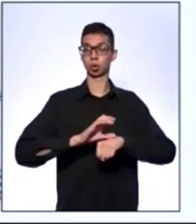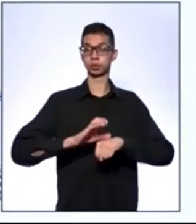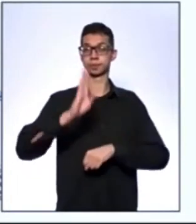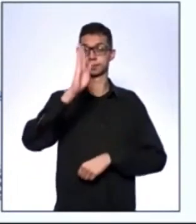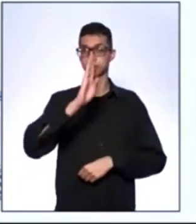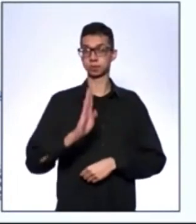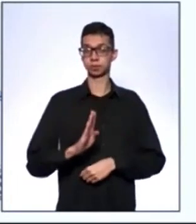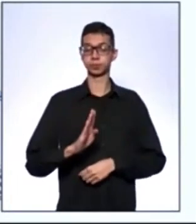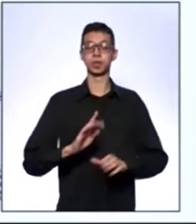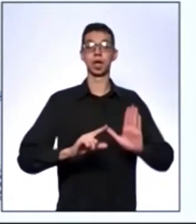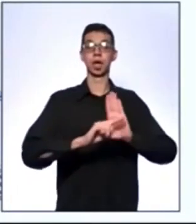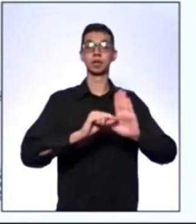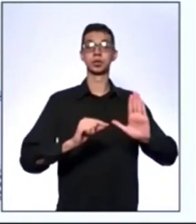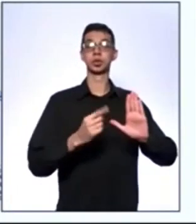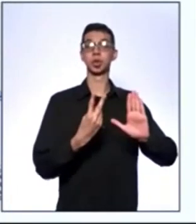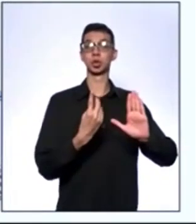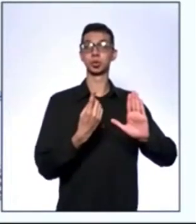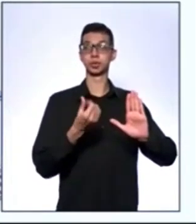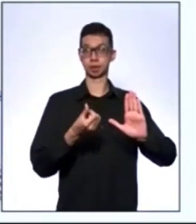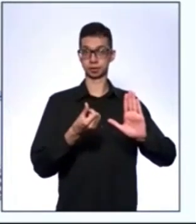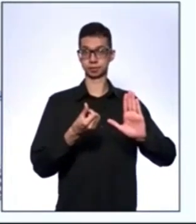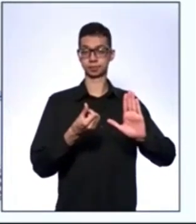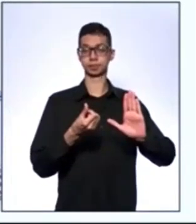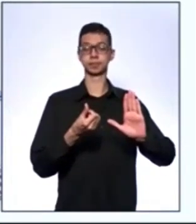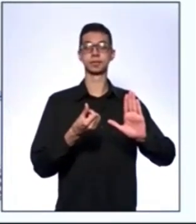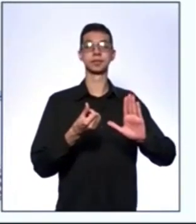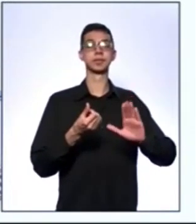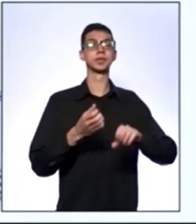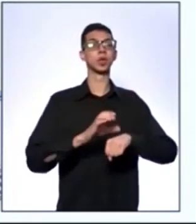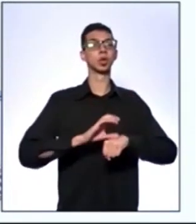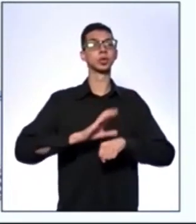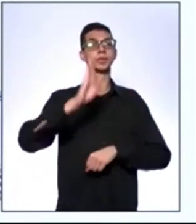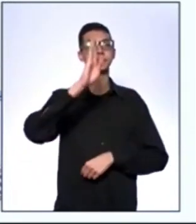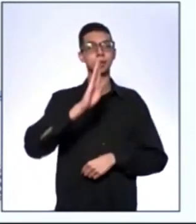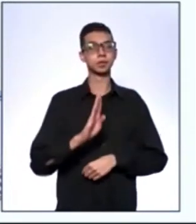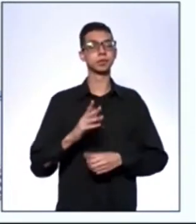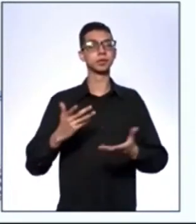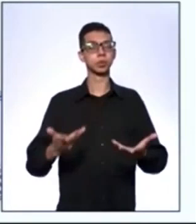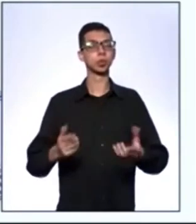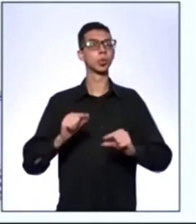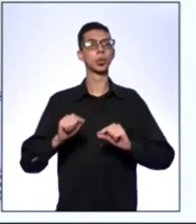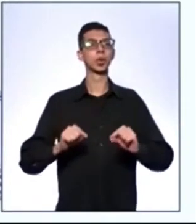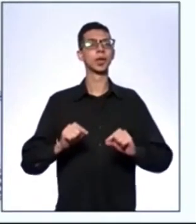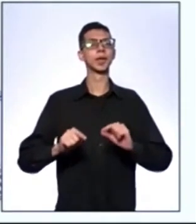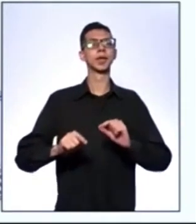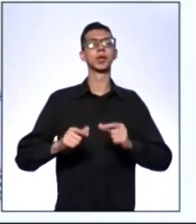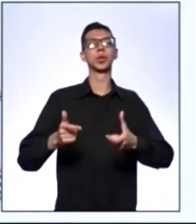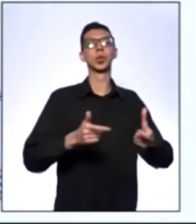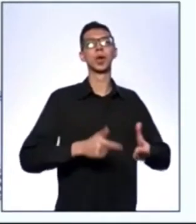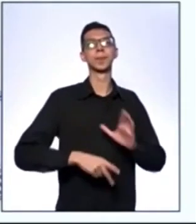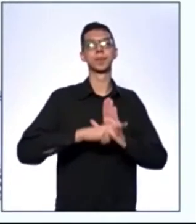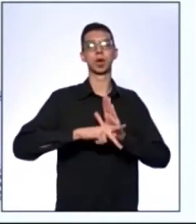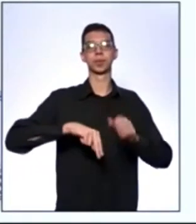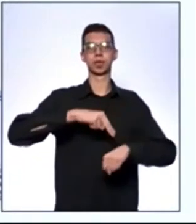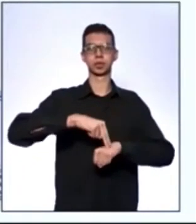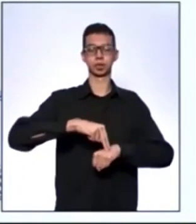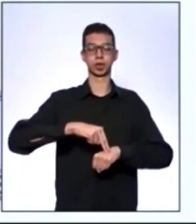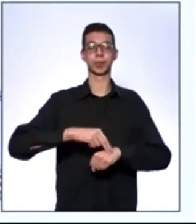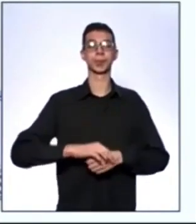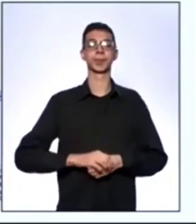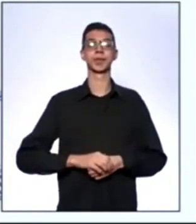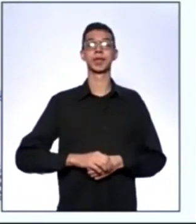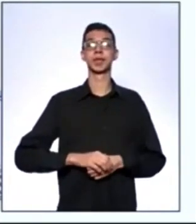né? Artigo 216 da Constituição Brasileira, o patrimônio cultural é composto pelos bens de natureza material e imaterial que